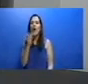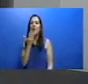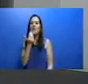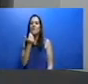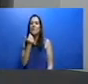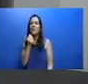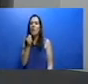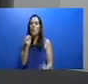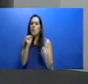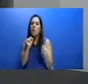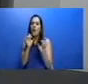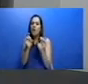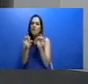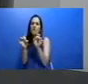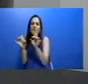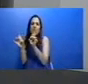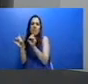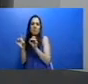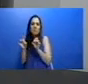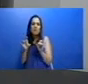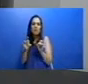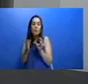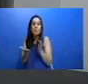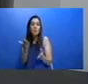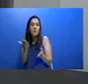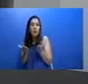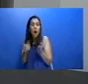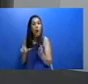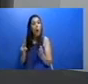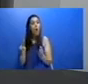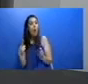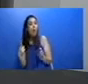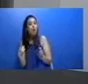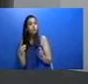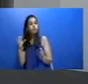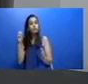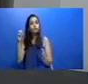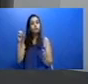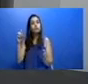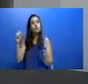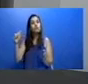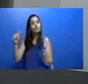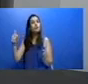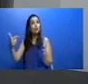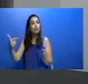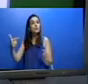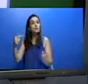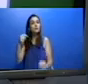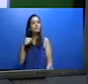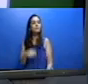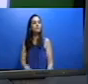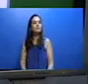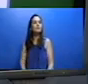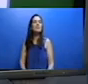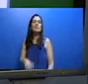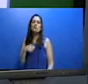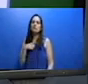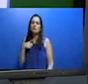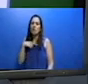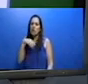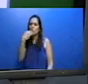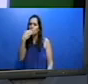ser vendidos às dúzias ou pesado em quilogramas? São vários, né, gente? Olha lá, tem frutas,